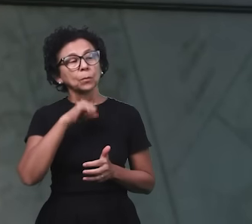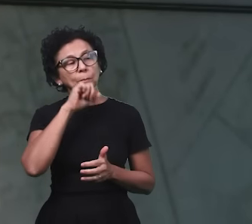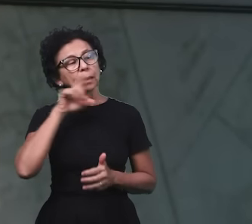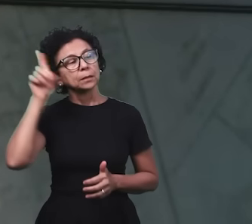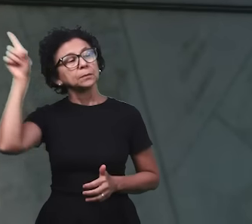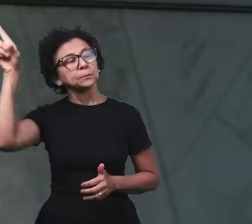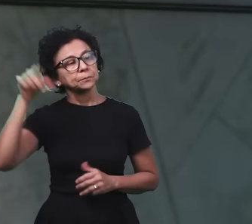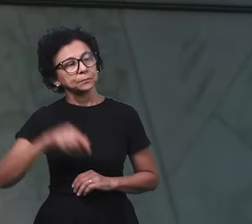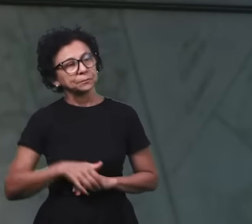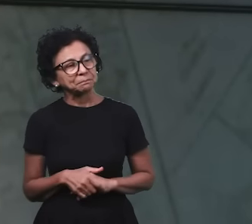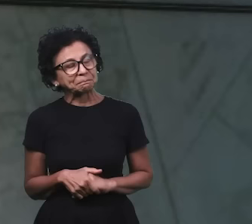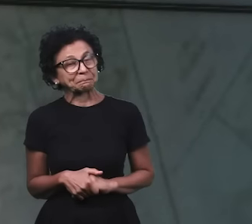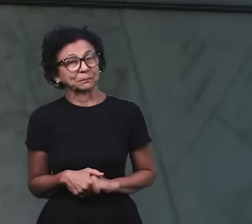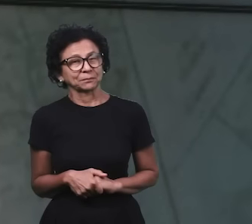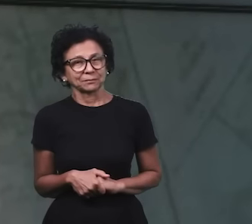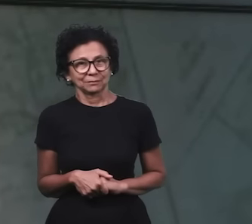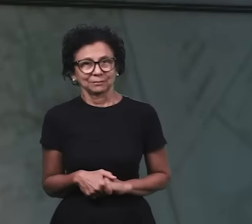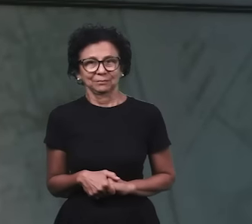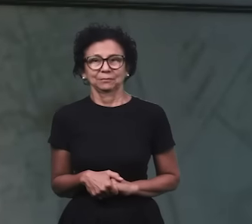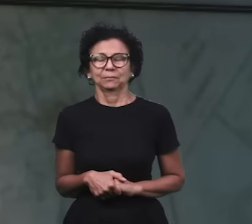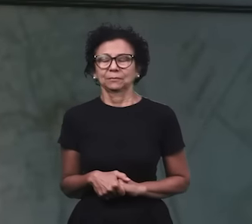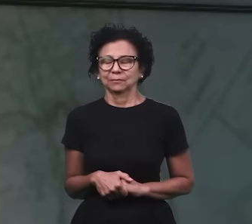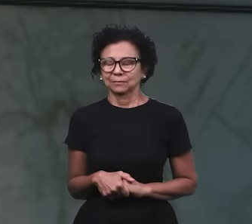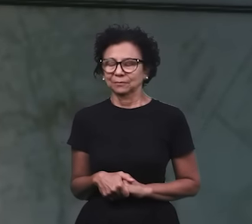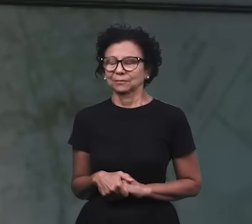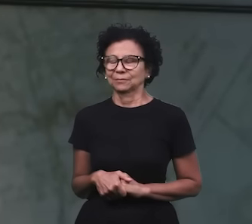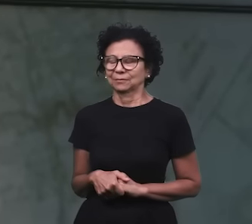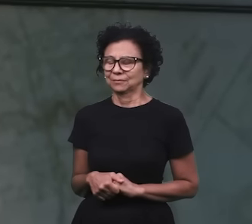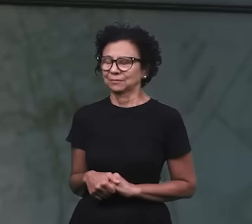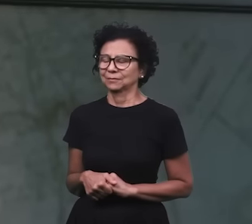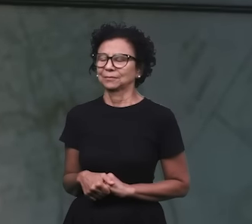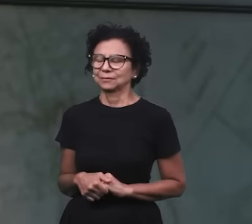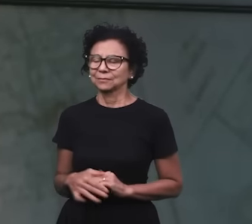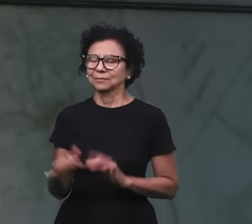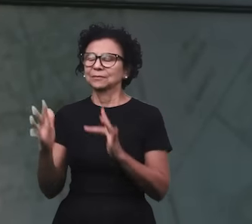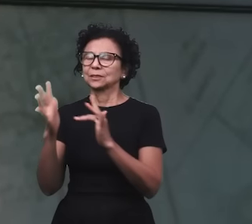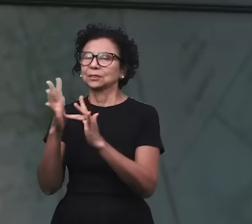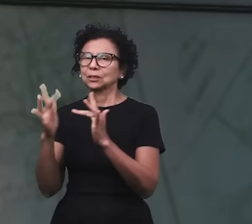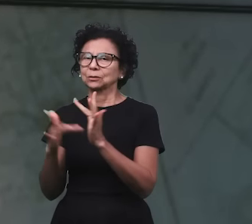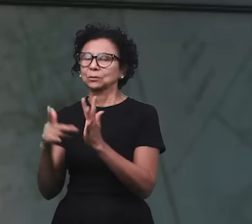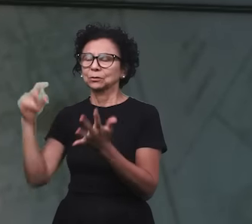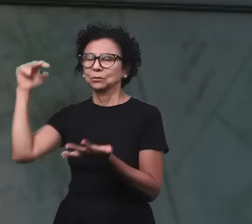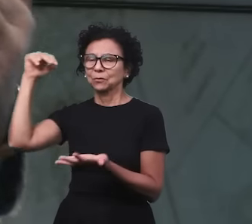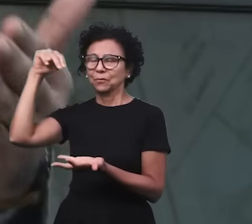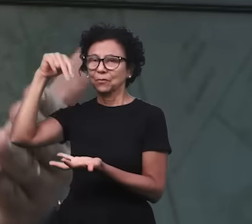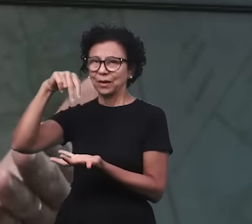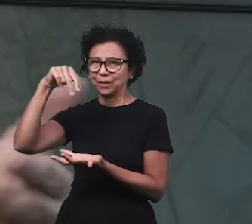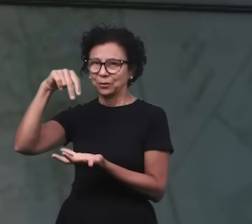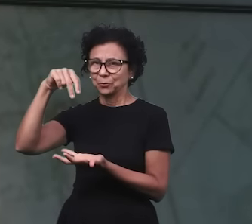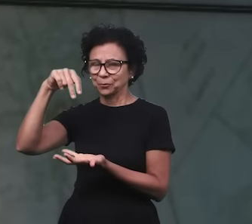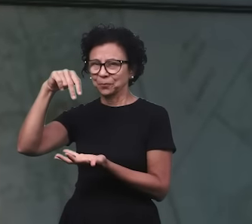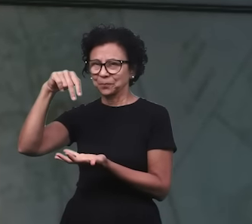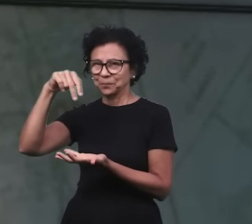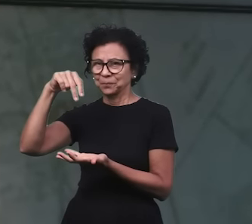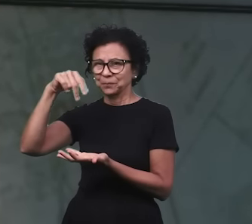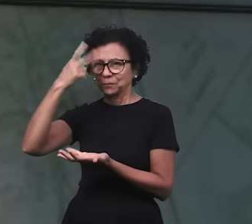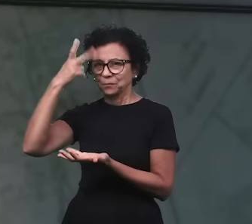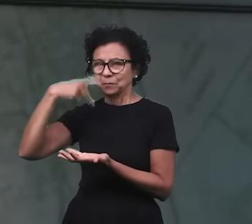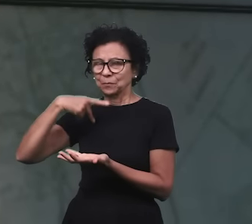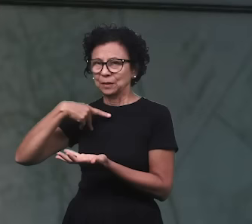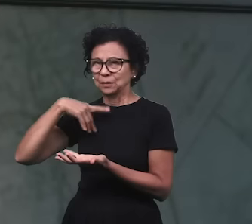demonstrar a que ele veio, né? Como Messias, como ungido de Deus, e ele, então, ele é a palavra